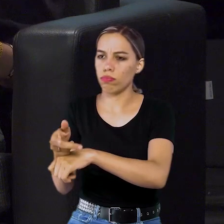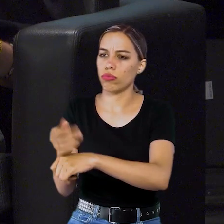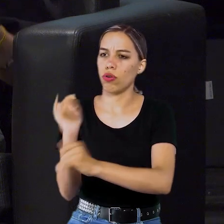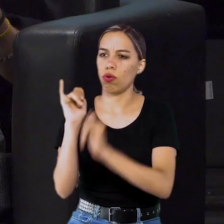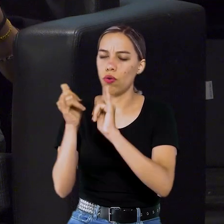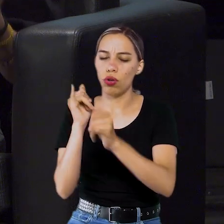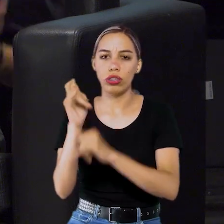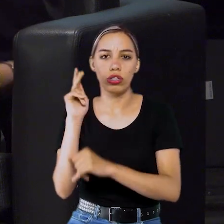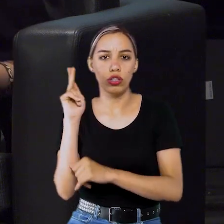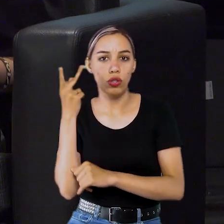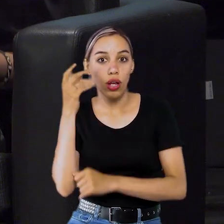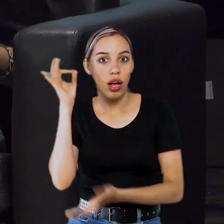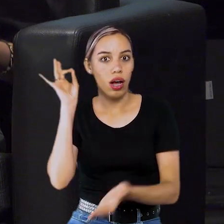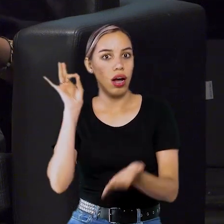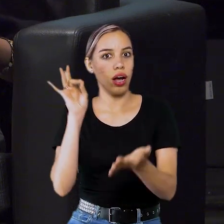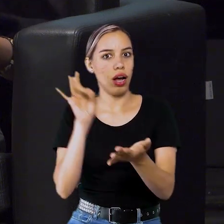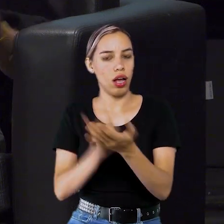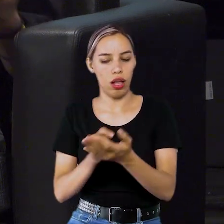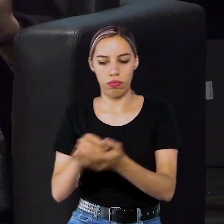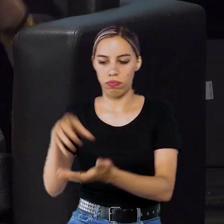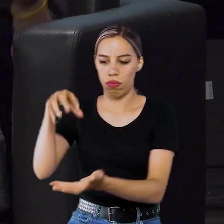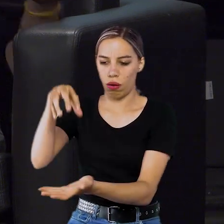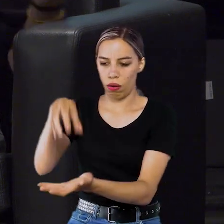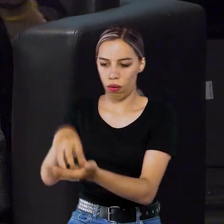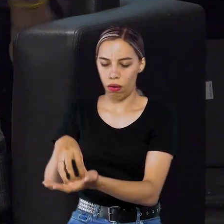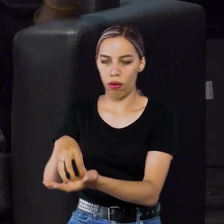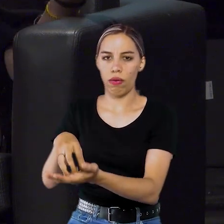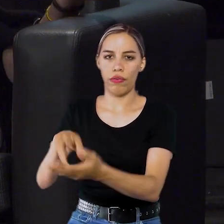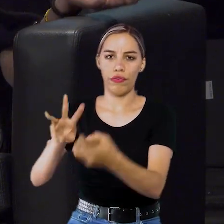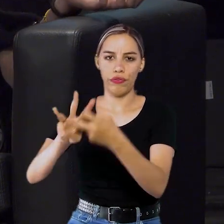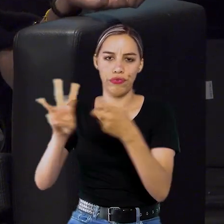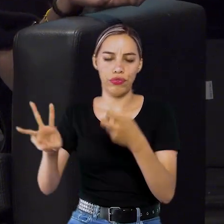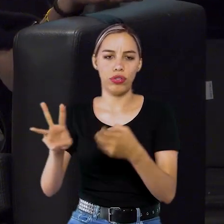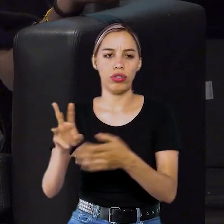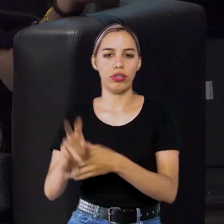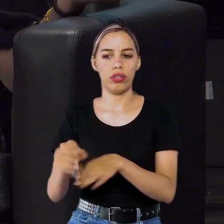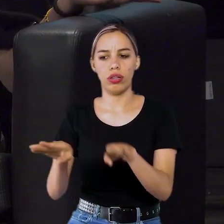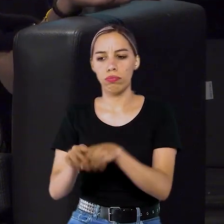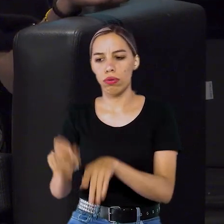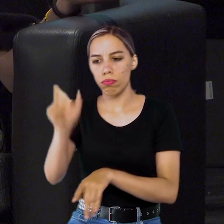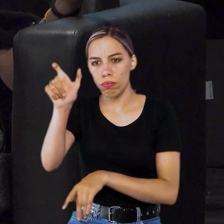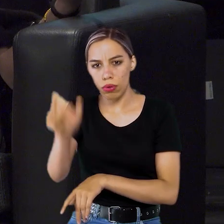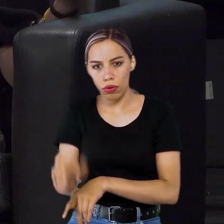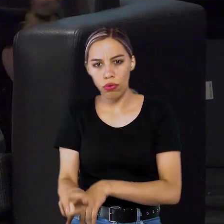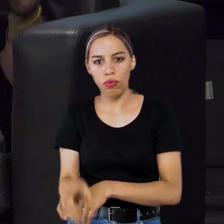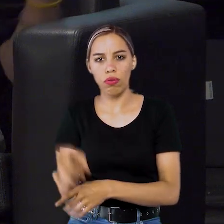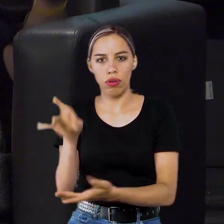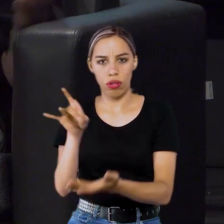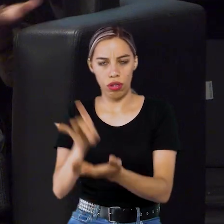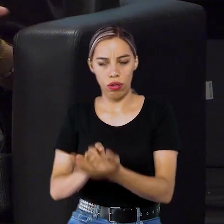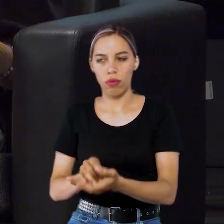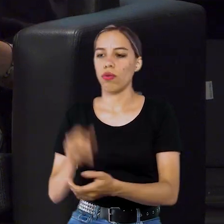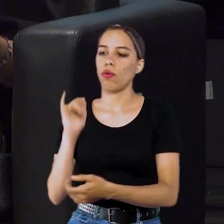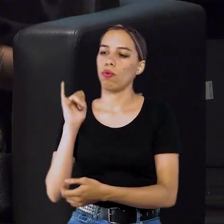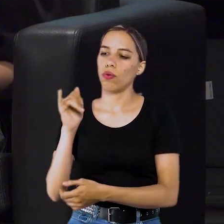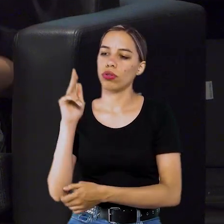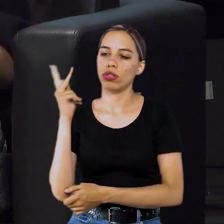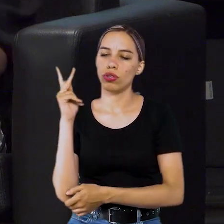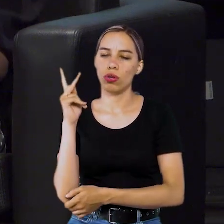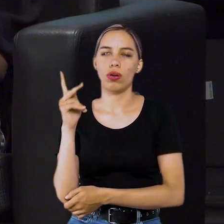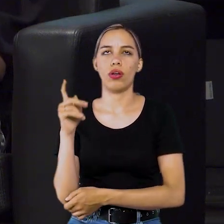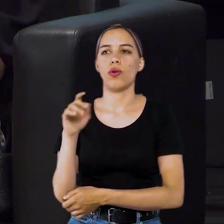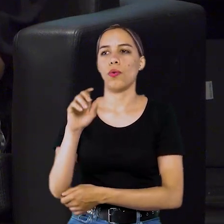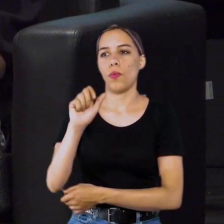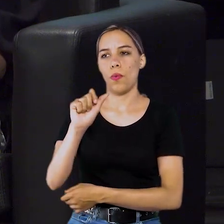de uma terra indígena real e de uma pessoa real, né, que foi o Ari, que foi assassinado porque era